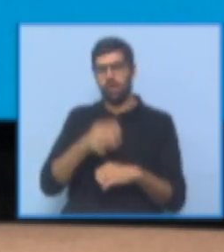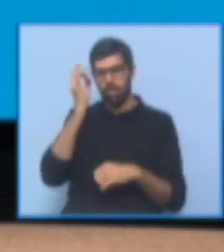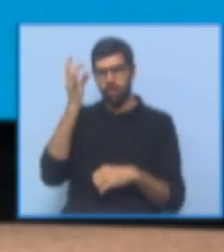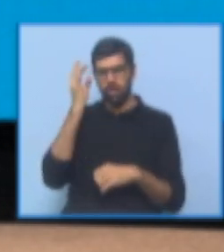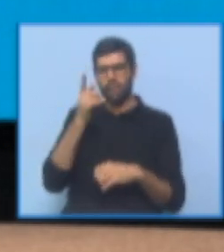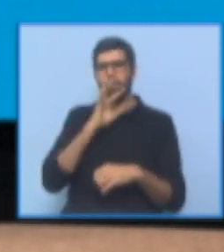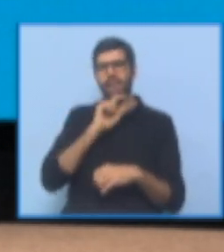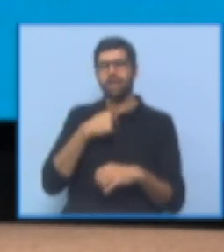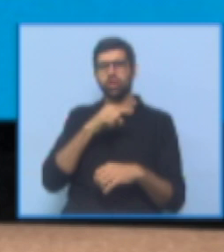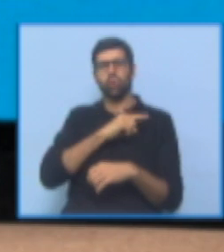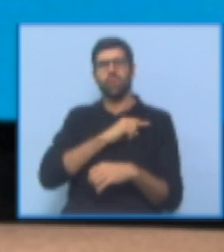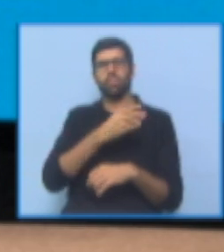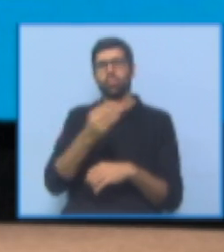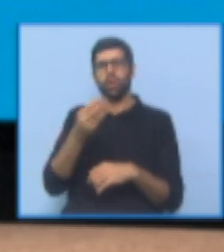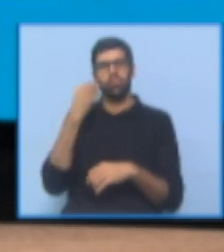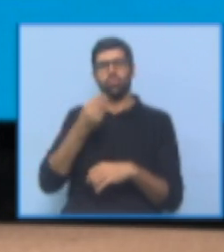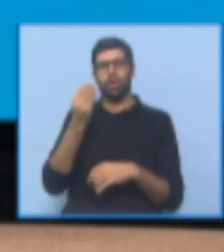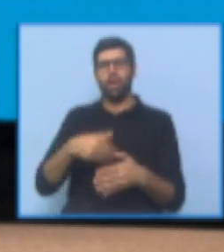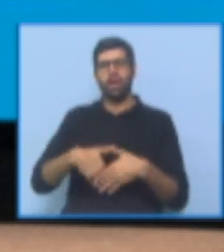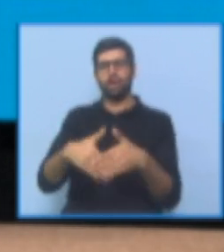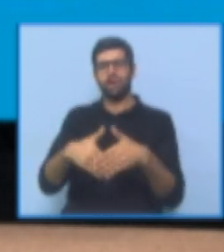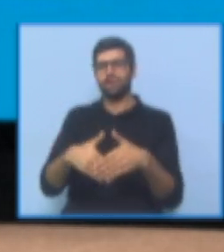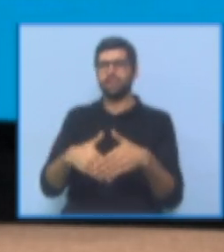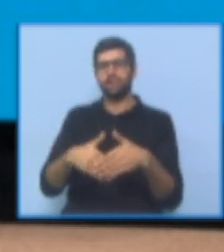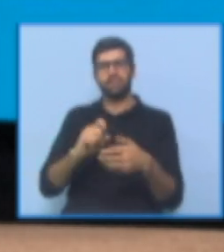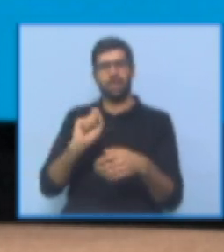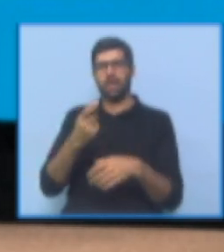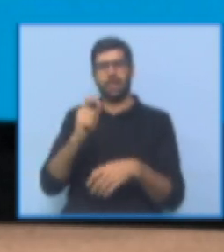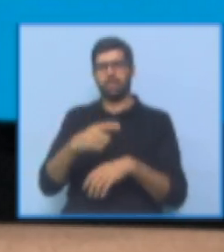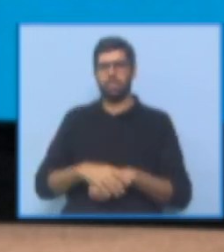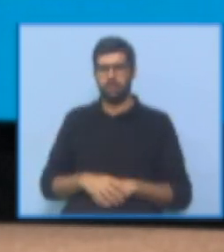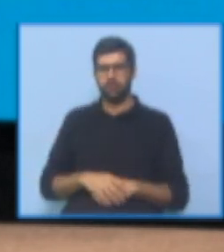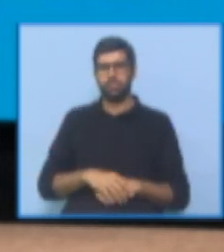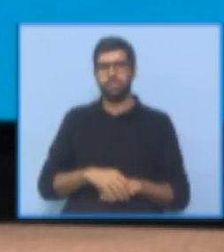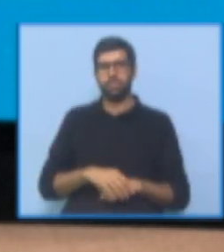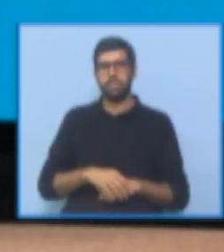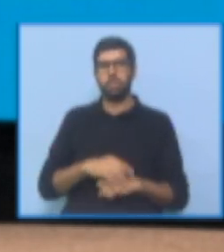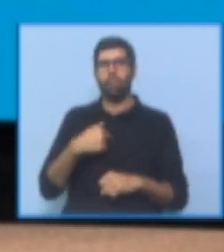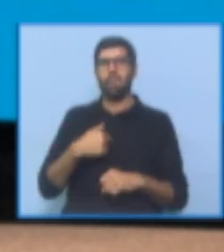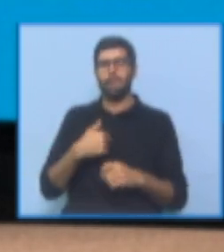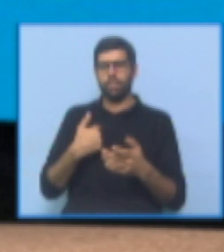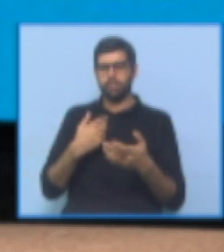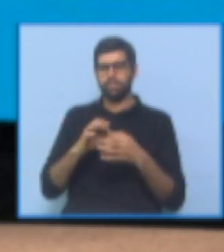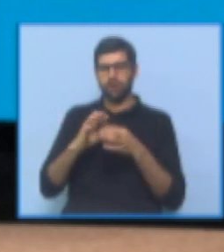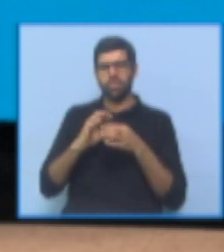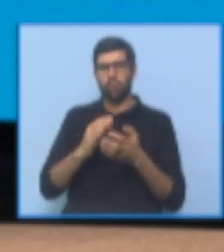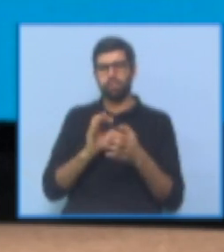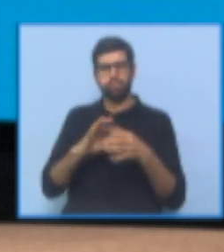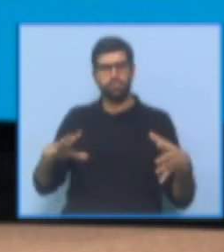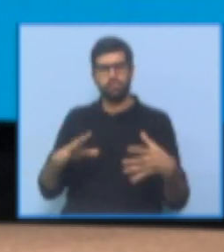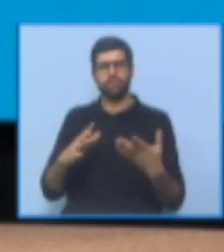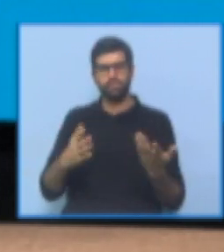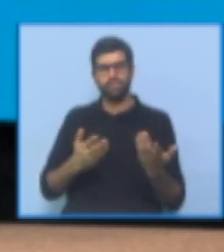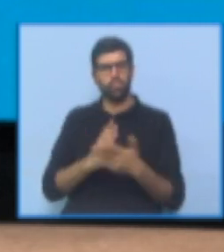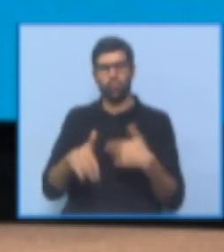muitas mães solteiras, muitos jovens que engravidam muito rapidamente, muitas relações que não continuam. E isso